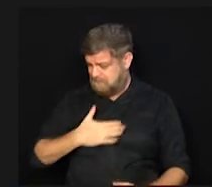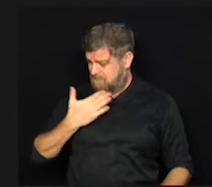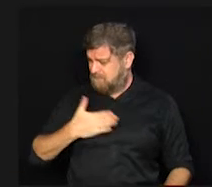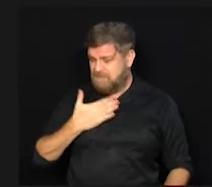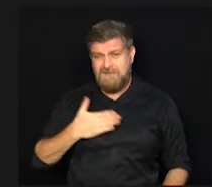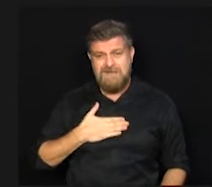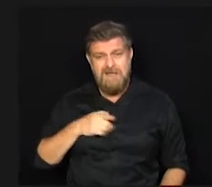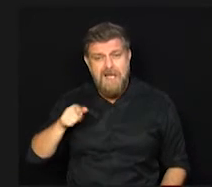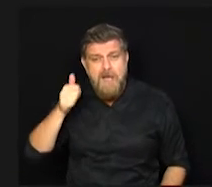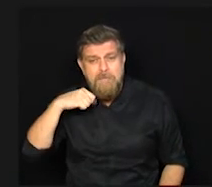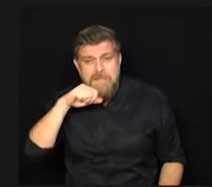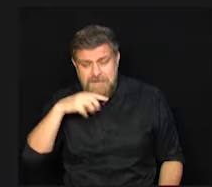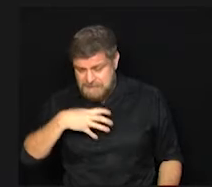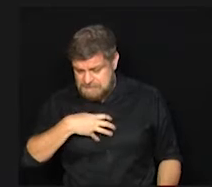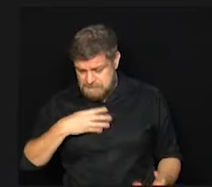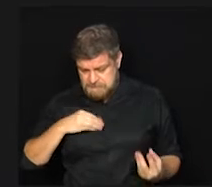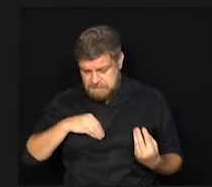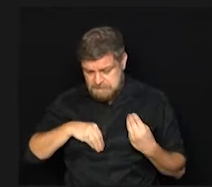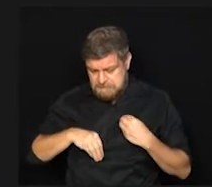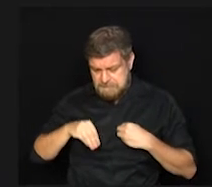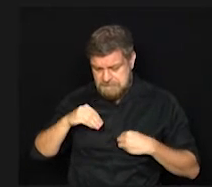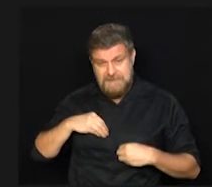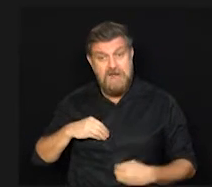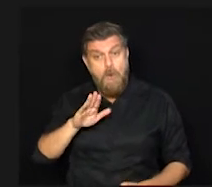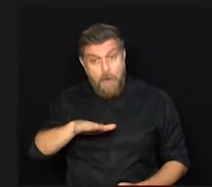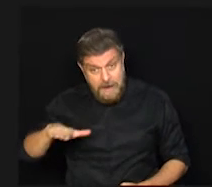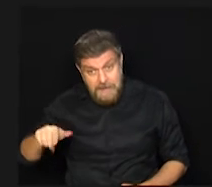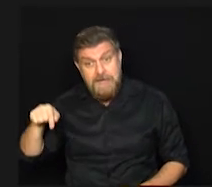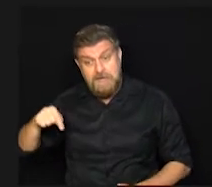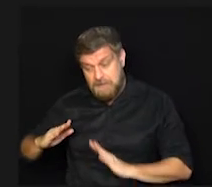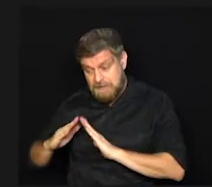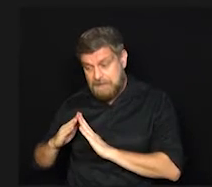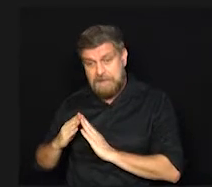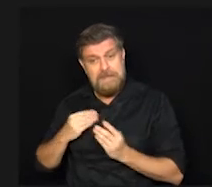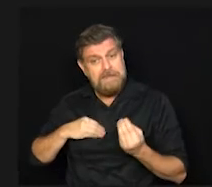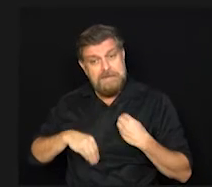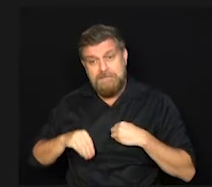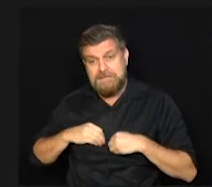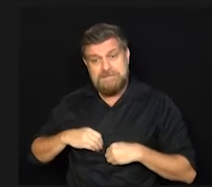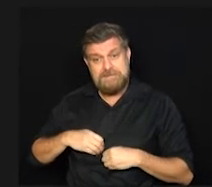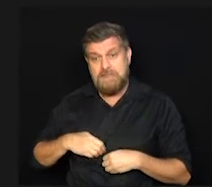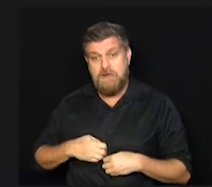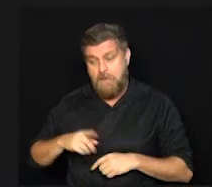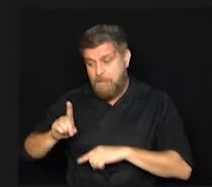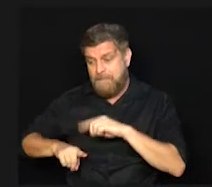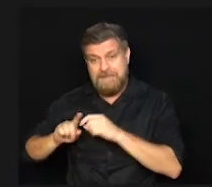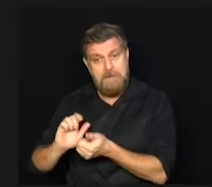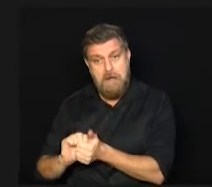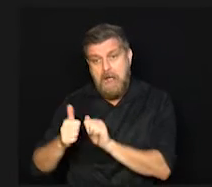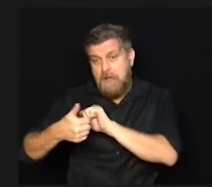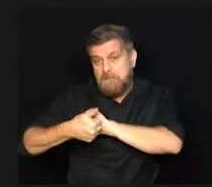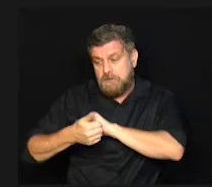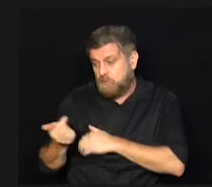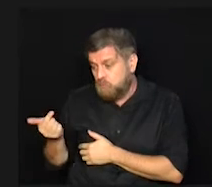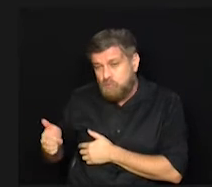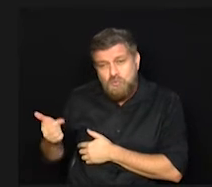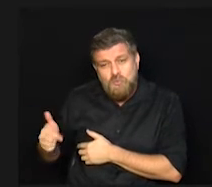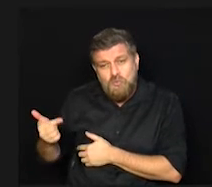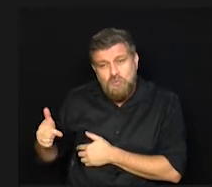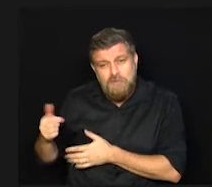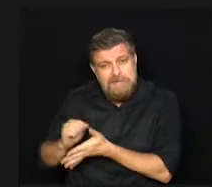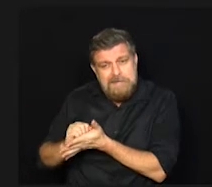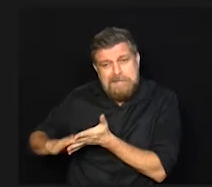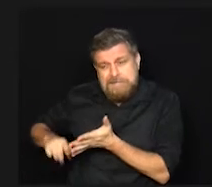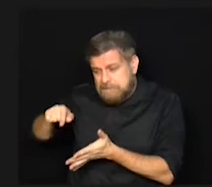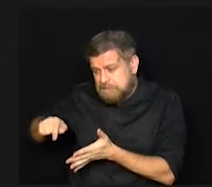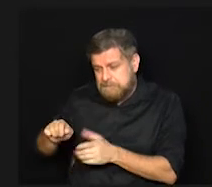estão em depressão, crianças que estão em casa em depressão porque não tem o material adaptado, porque não conseguem ter acesso à plataforma